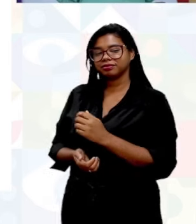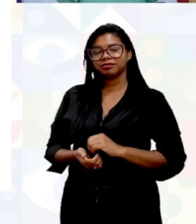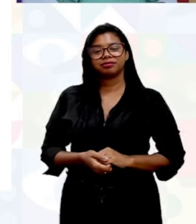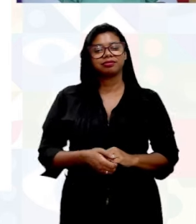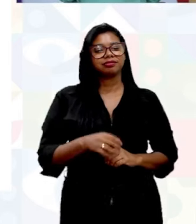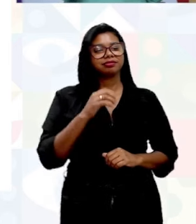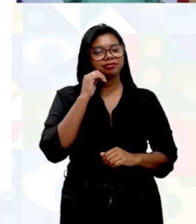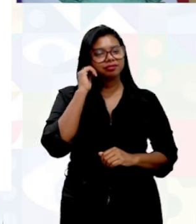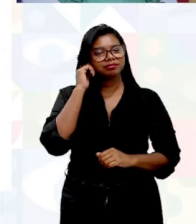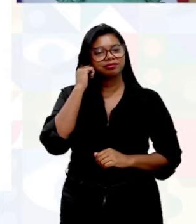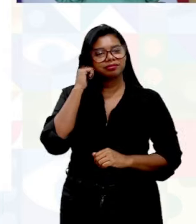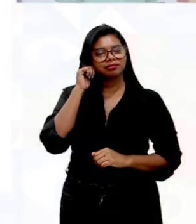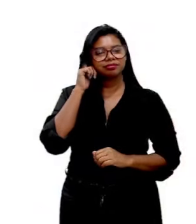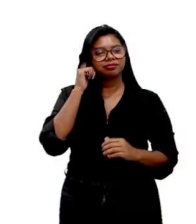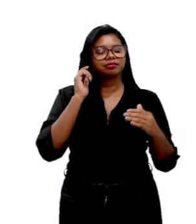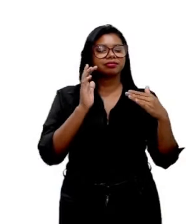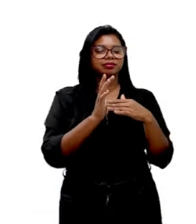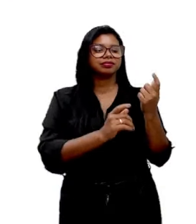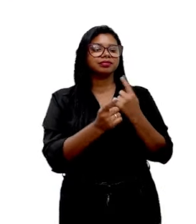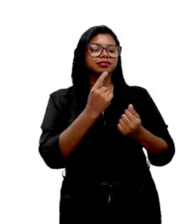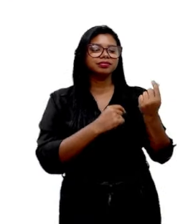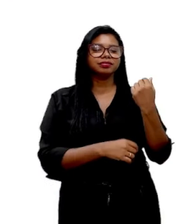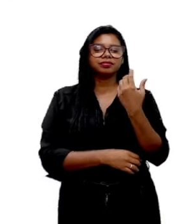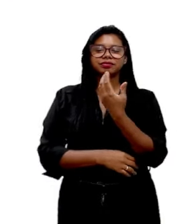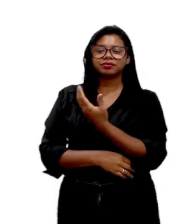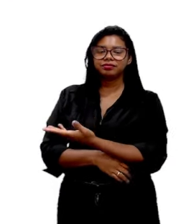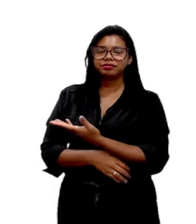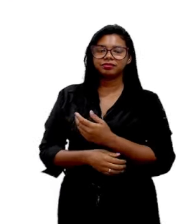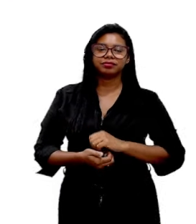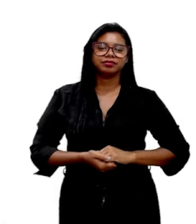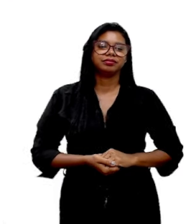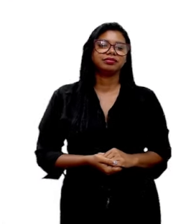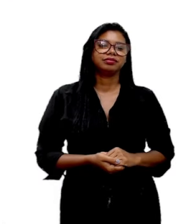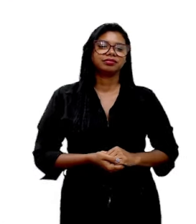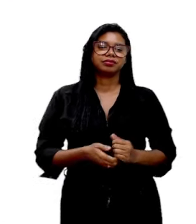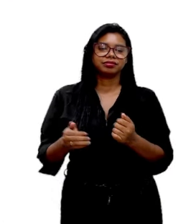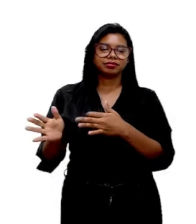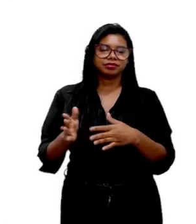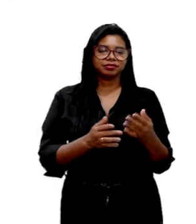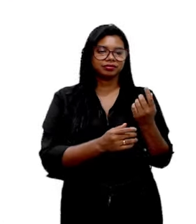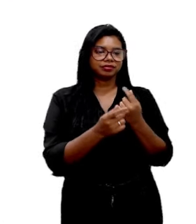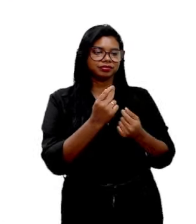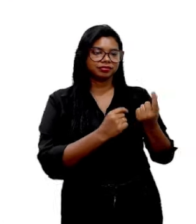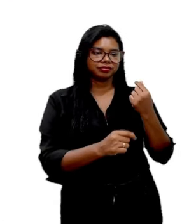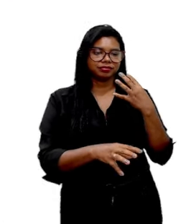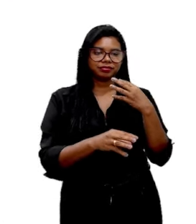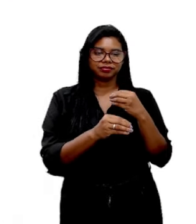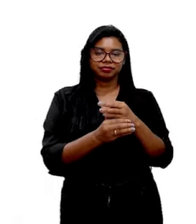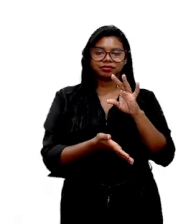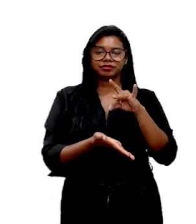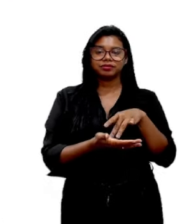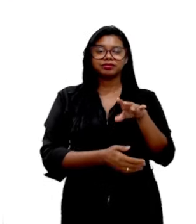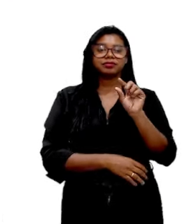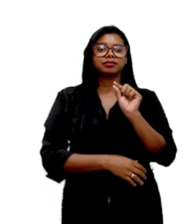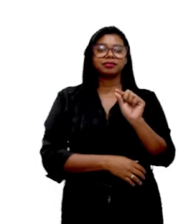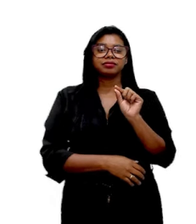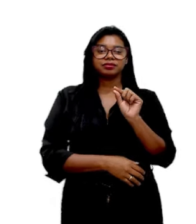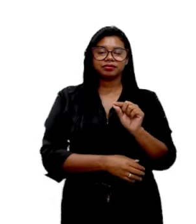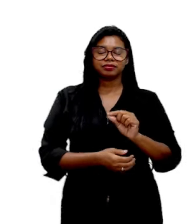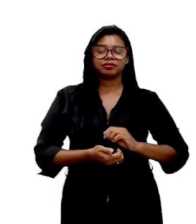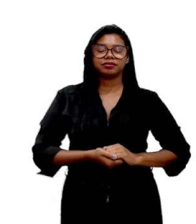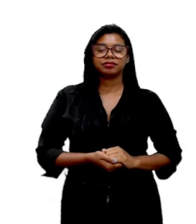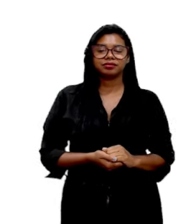o processo de negociação. Processo de negociação, na realidade, o que é o processo